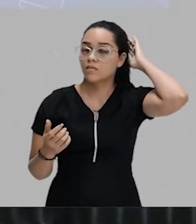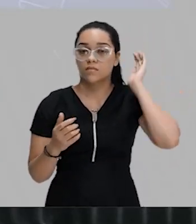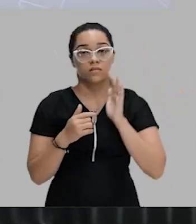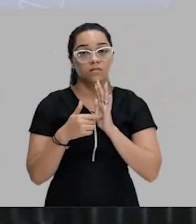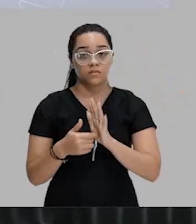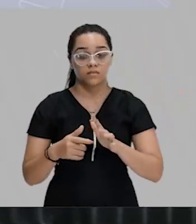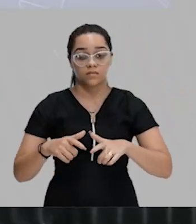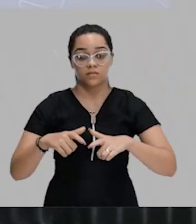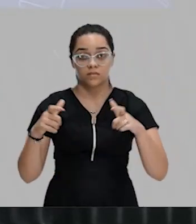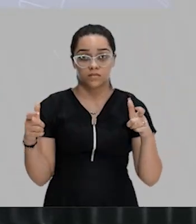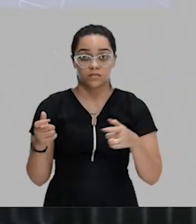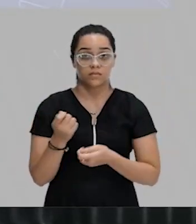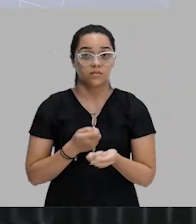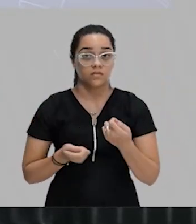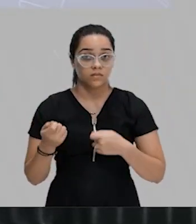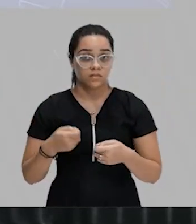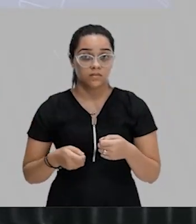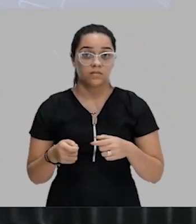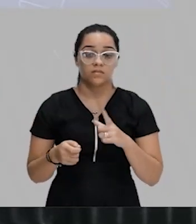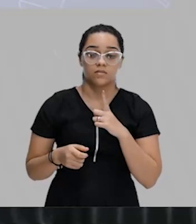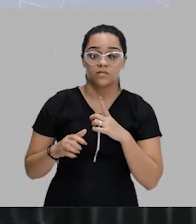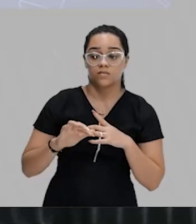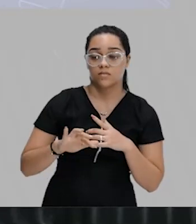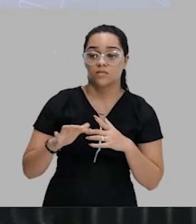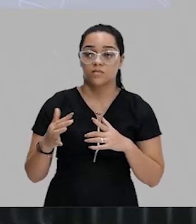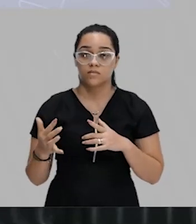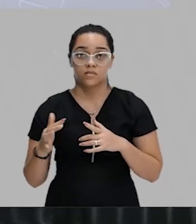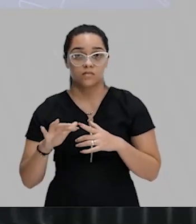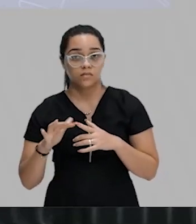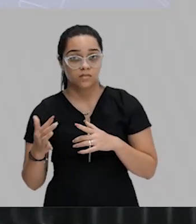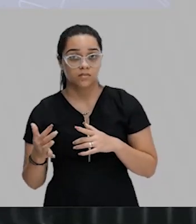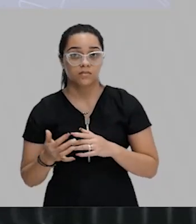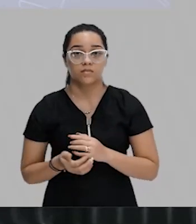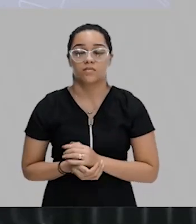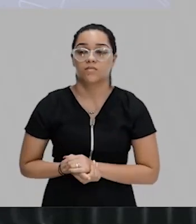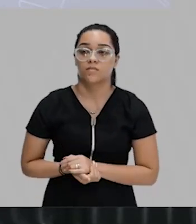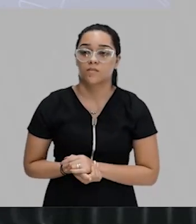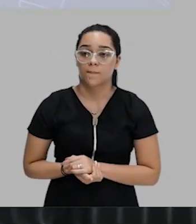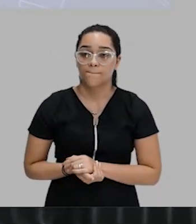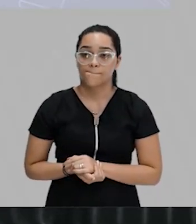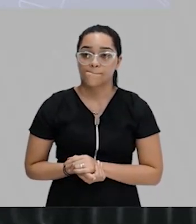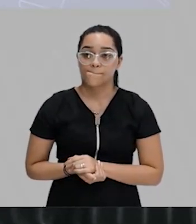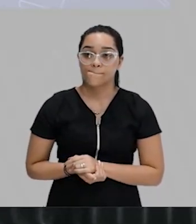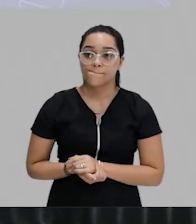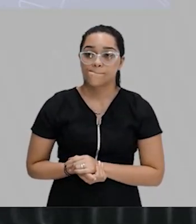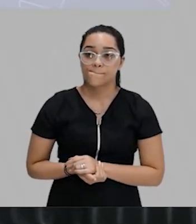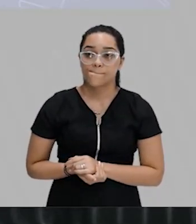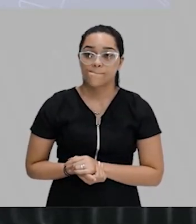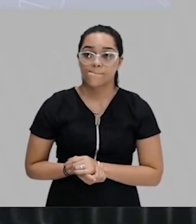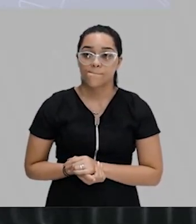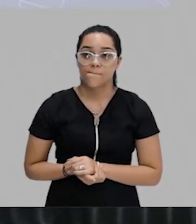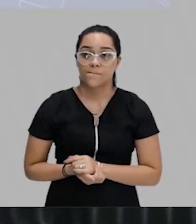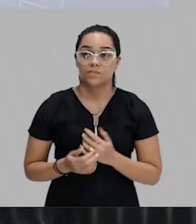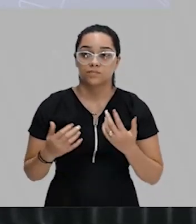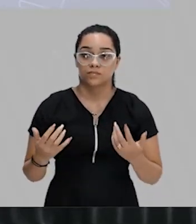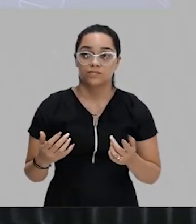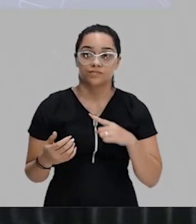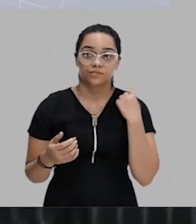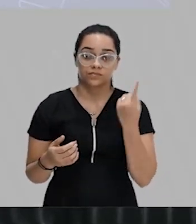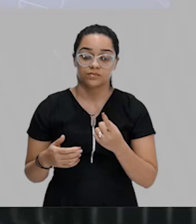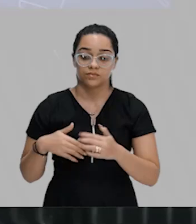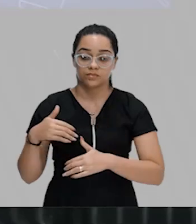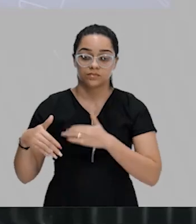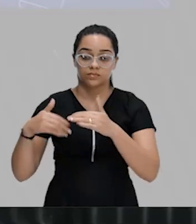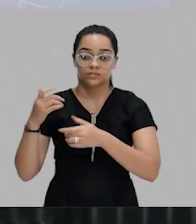crescimento econômico médio para baixo, de médio para baixo, ou seja, o nosso